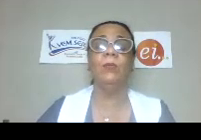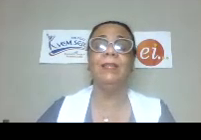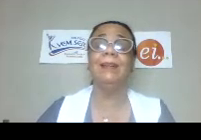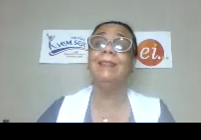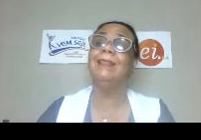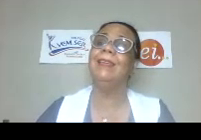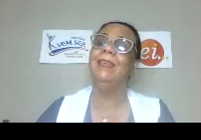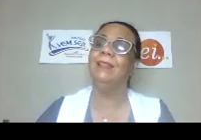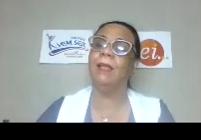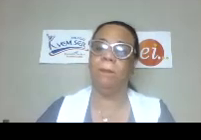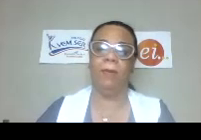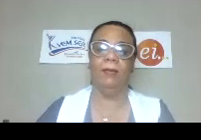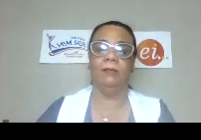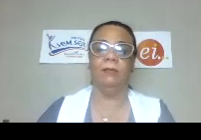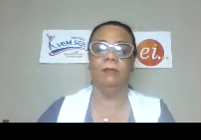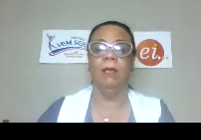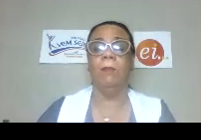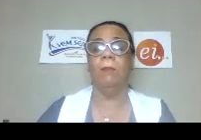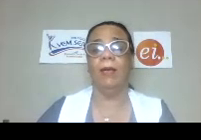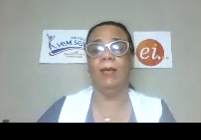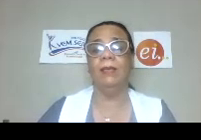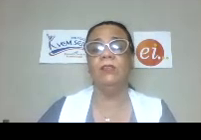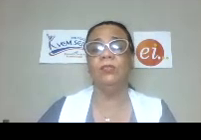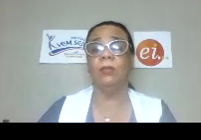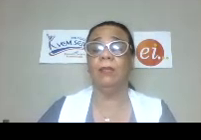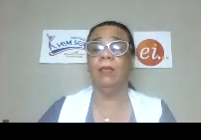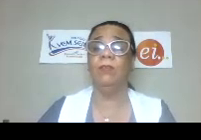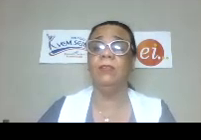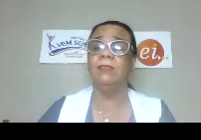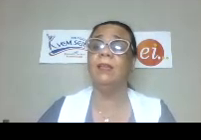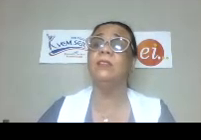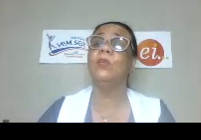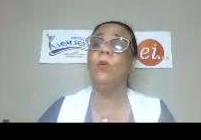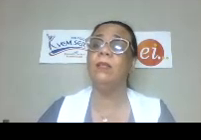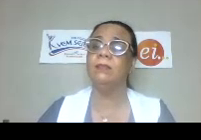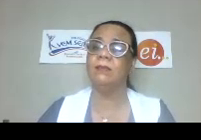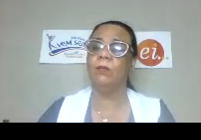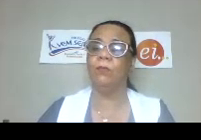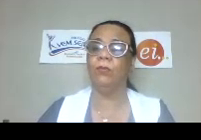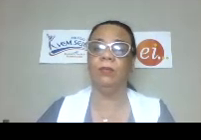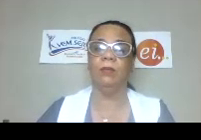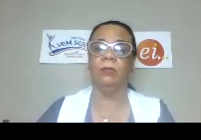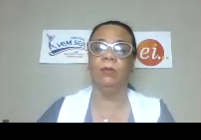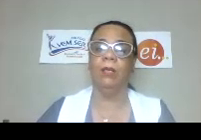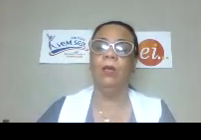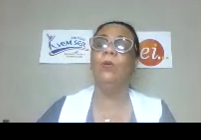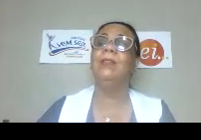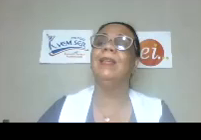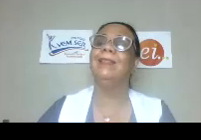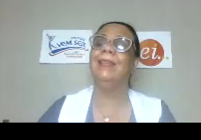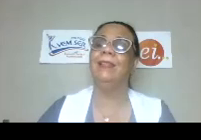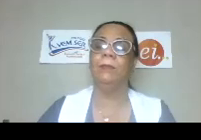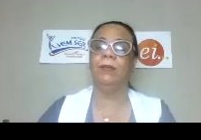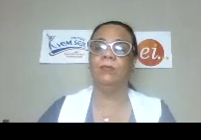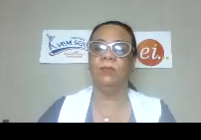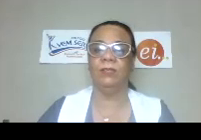quebra-cabeça teriam que ter 30 peças, mas só tem 26. Quantas estão faltando? Quanto